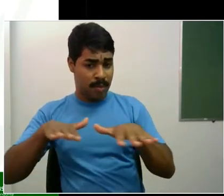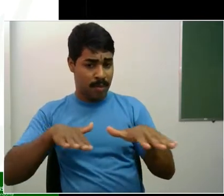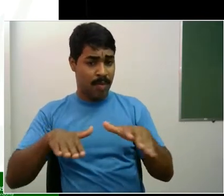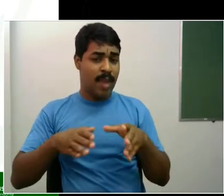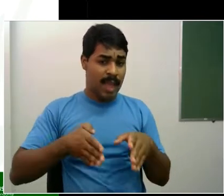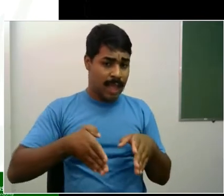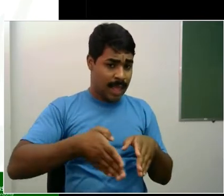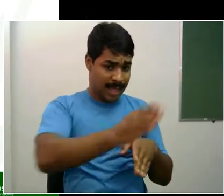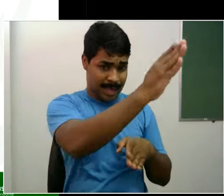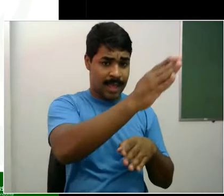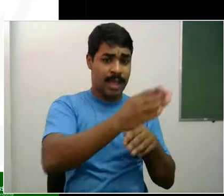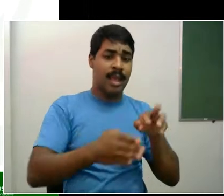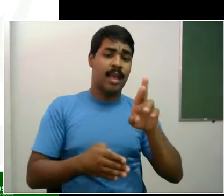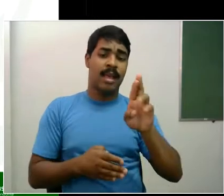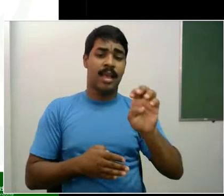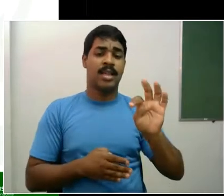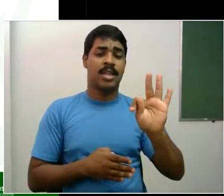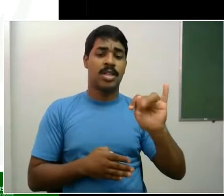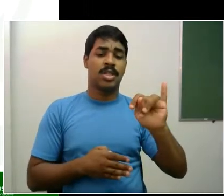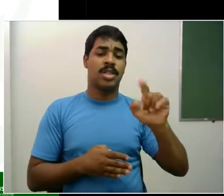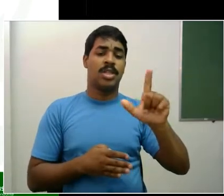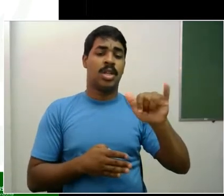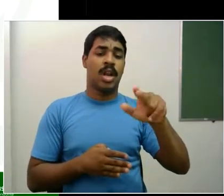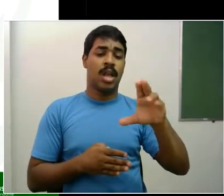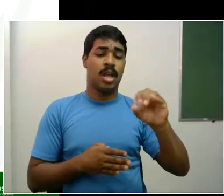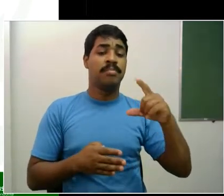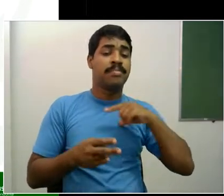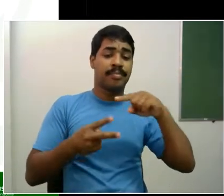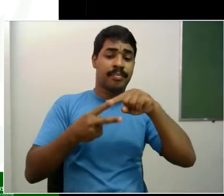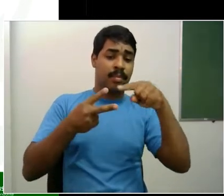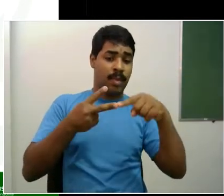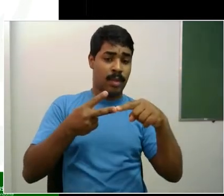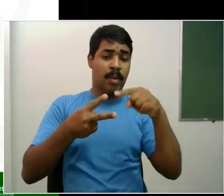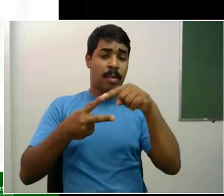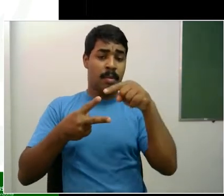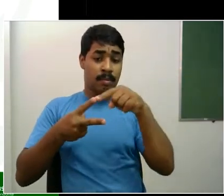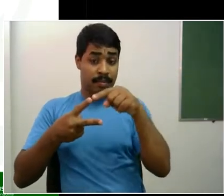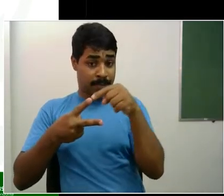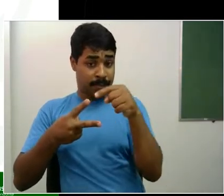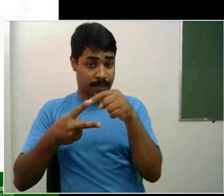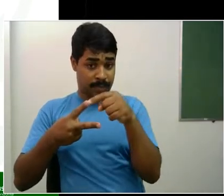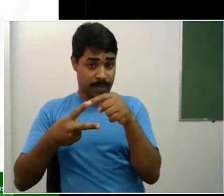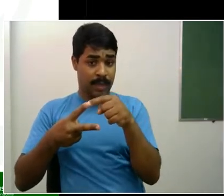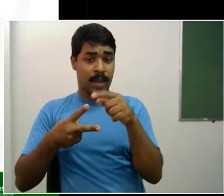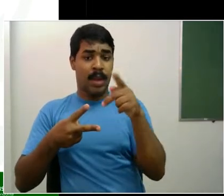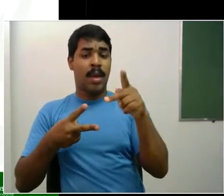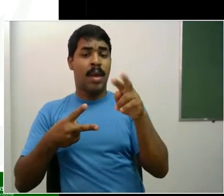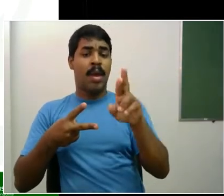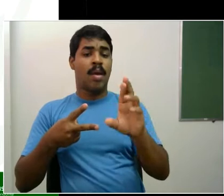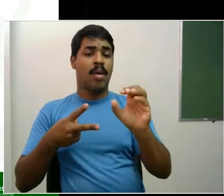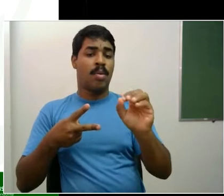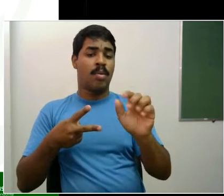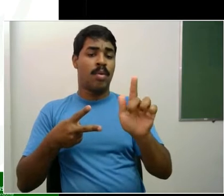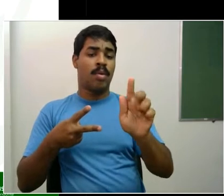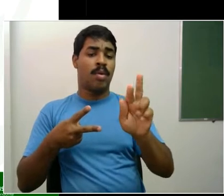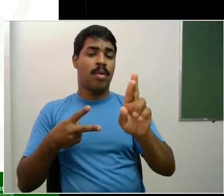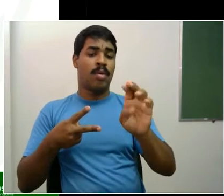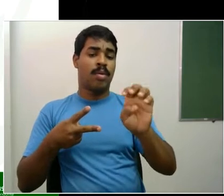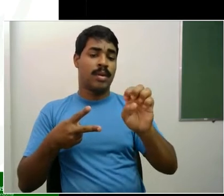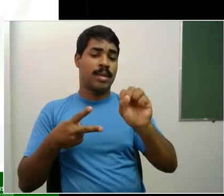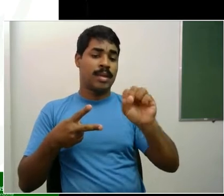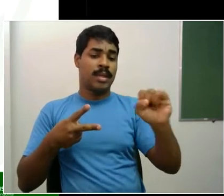representá-lo de duas formas. Ou ele pode ser movimento progressivo, tá? Ou ele pode ser também um